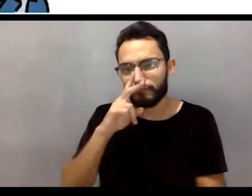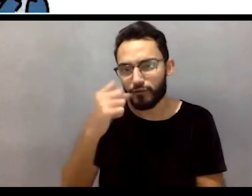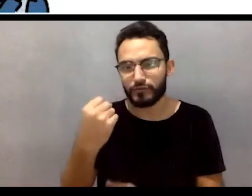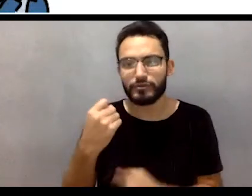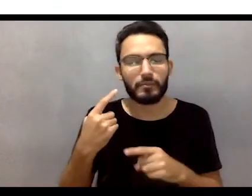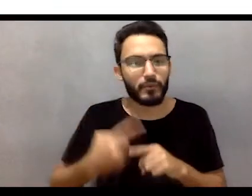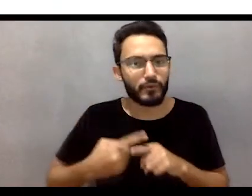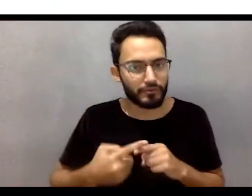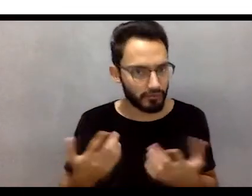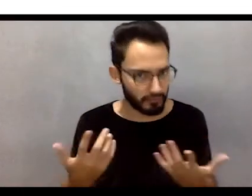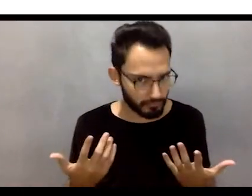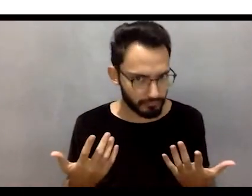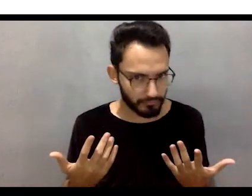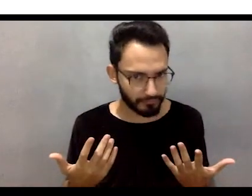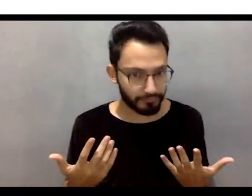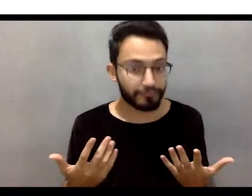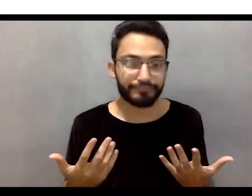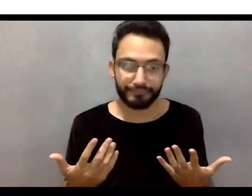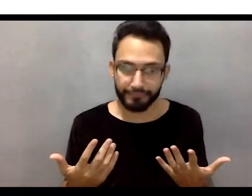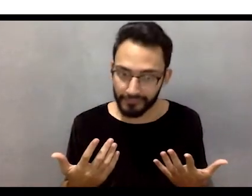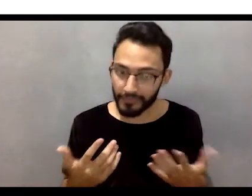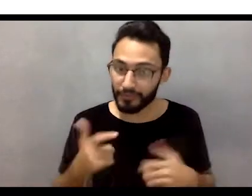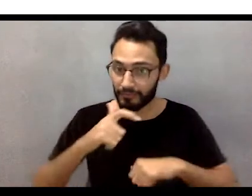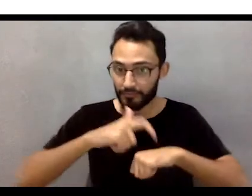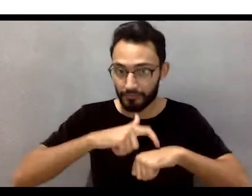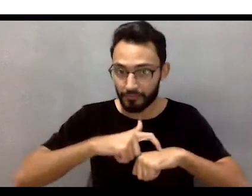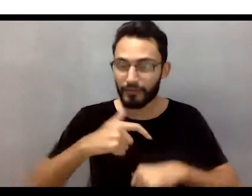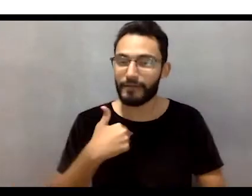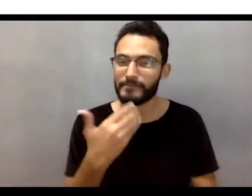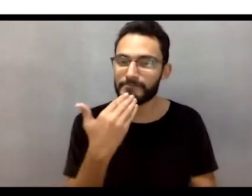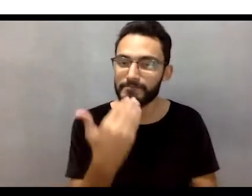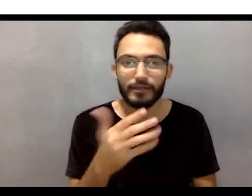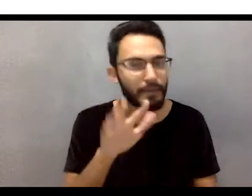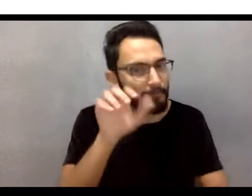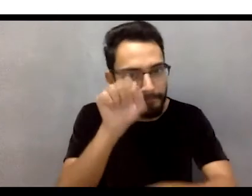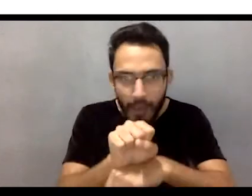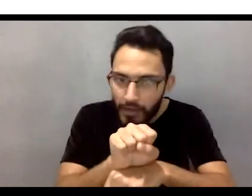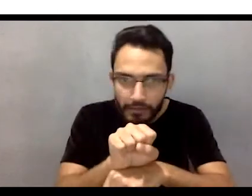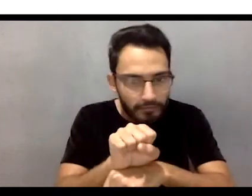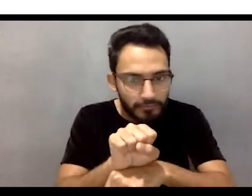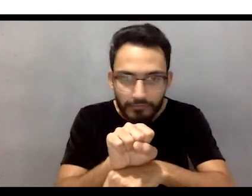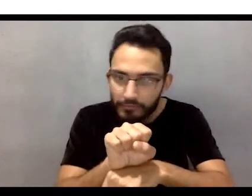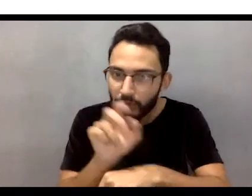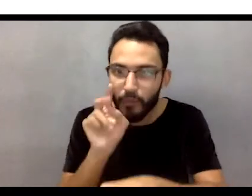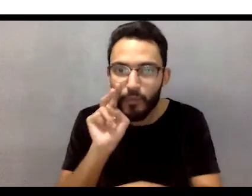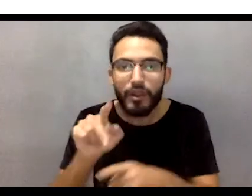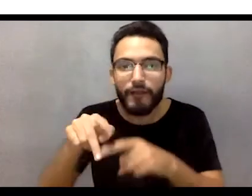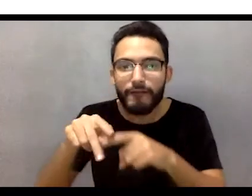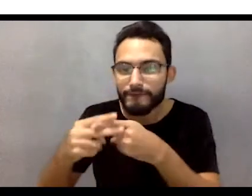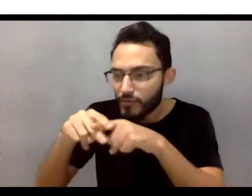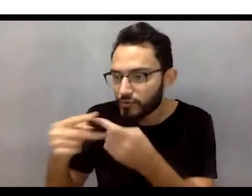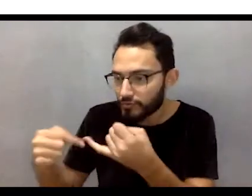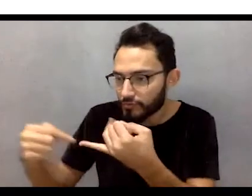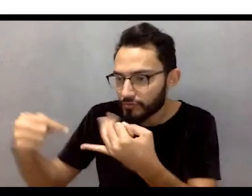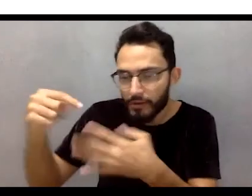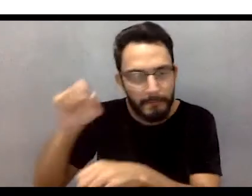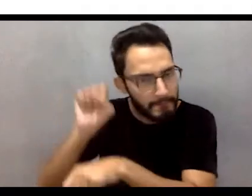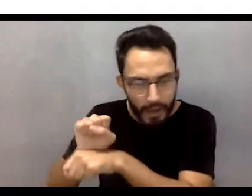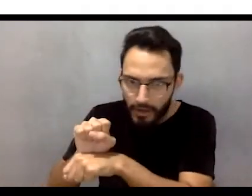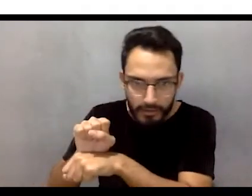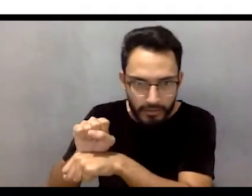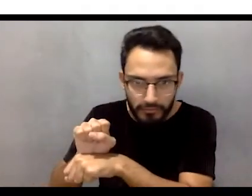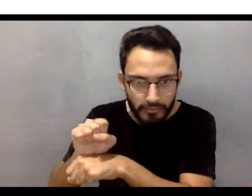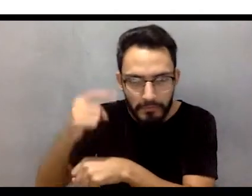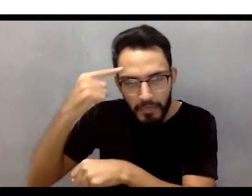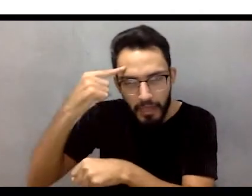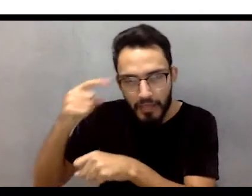nisso. Então, é nesse momento que eu peço para você, para de olhar essas funcionalidades. Para, não vamos pensar que a gente está